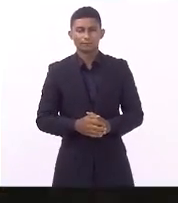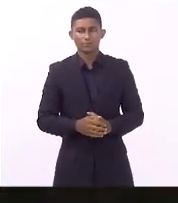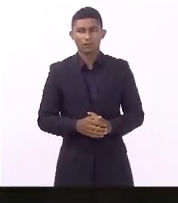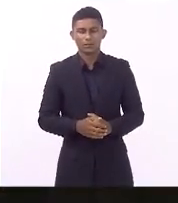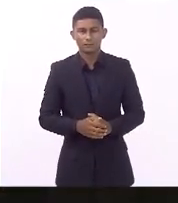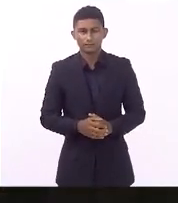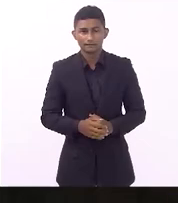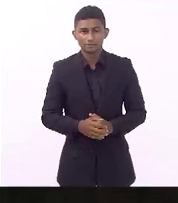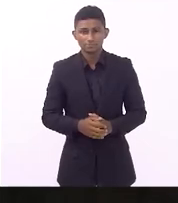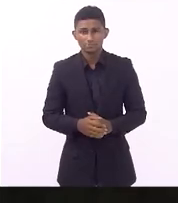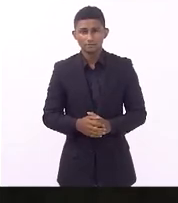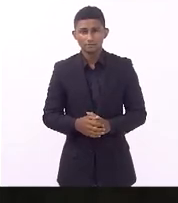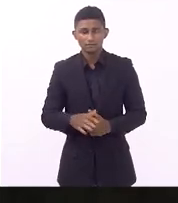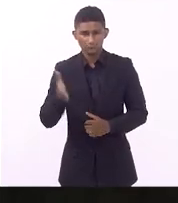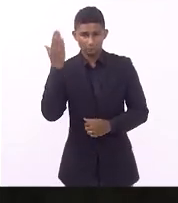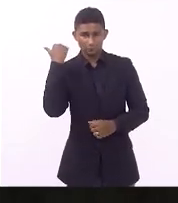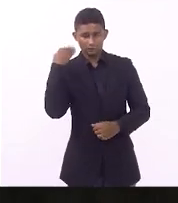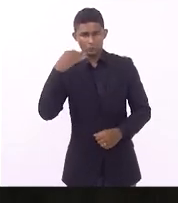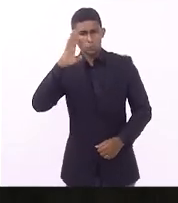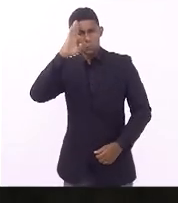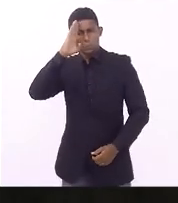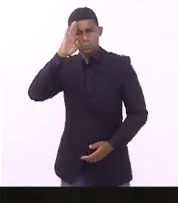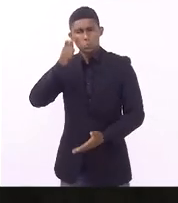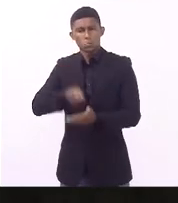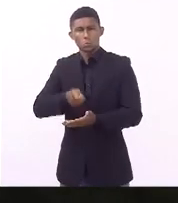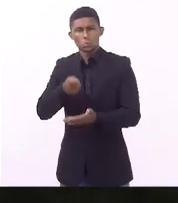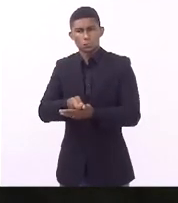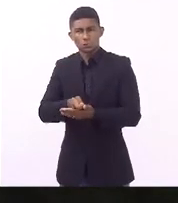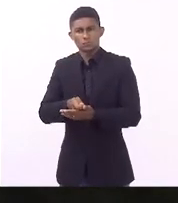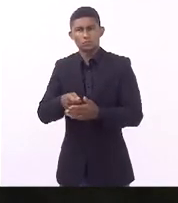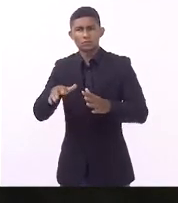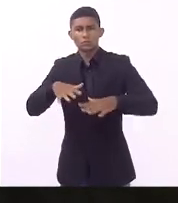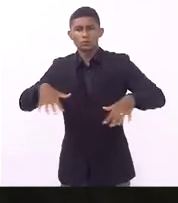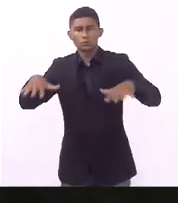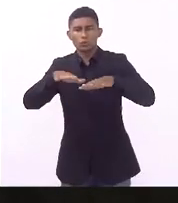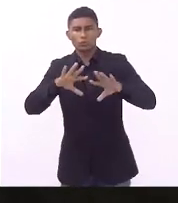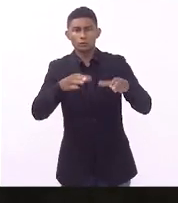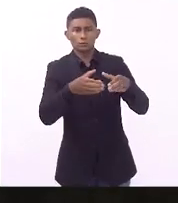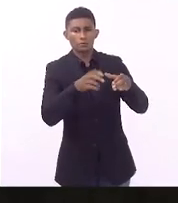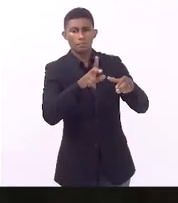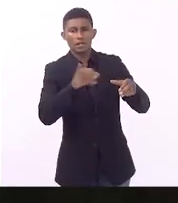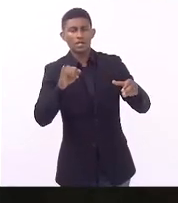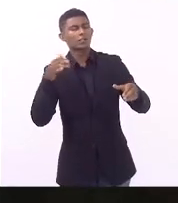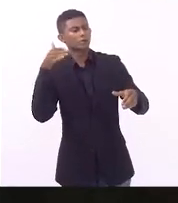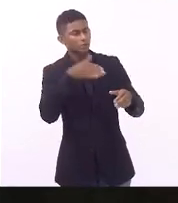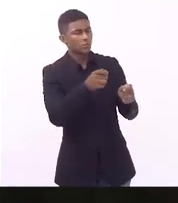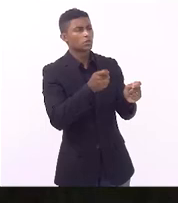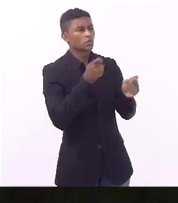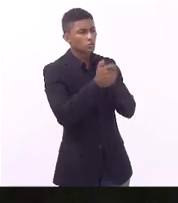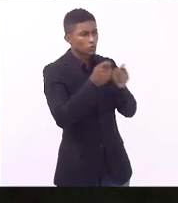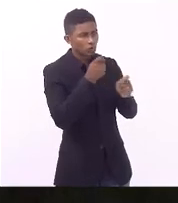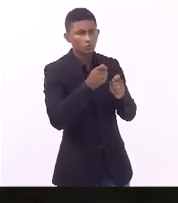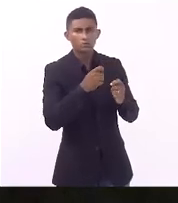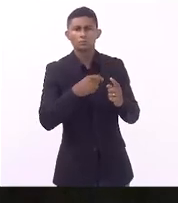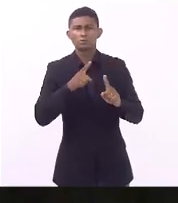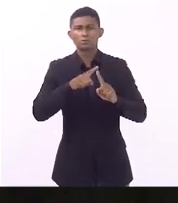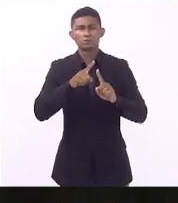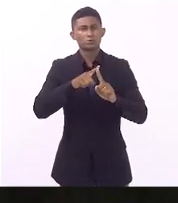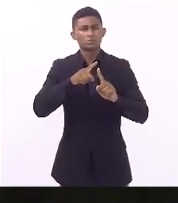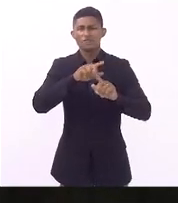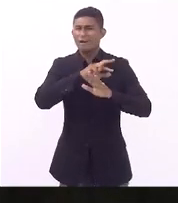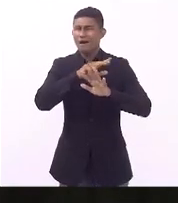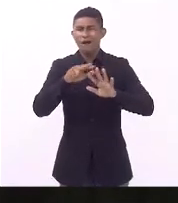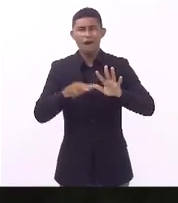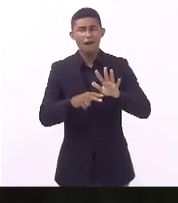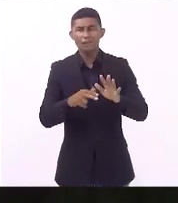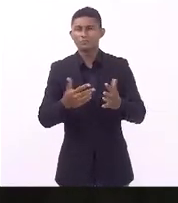Até a ditadura, todos os presidentes da República davam entrevista na ABI, entre eles Getúlio Vargas, Juscelino Kubitschek e João Goulart.